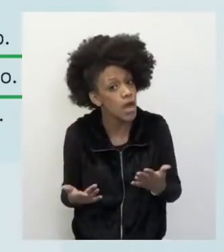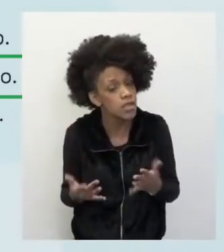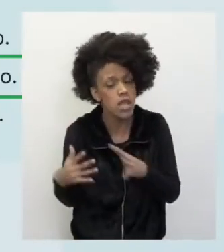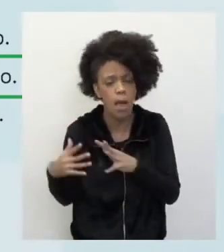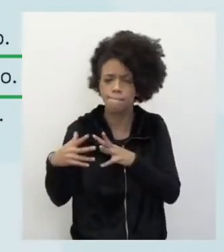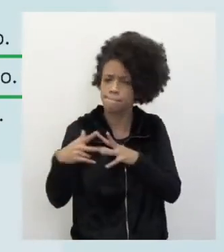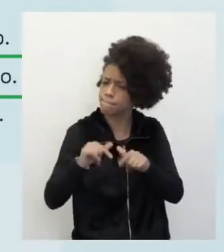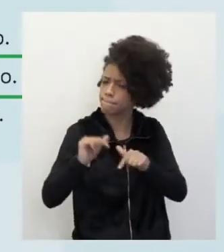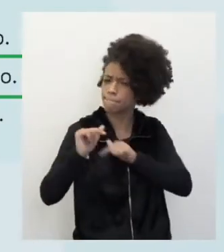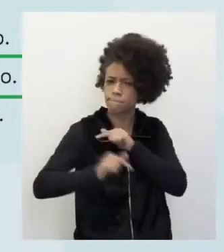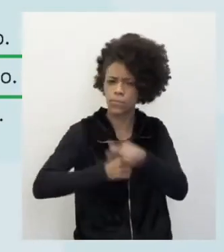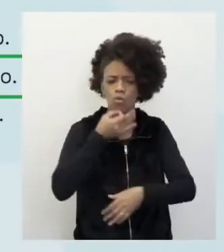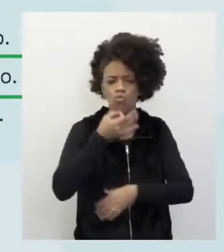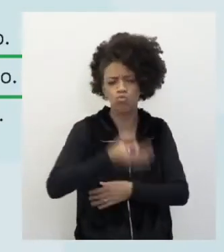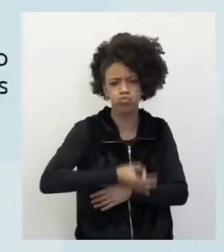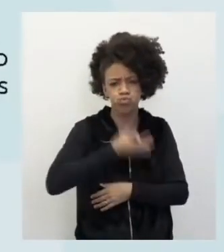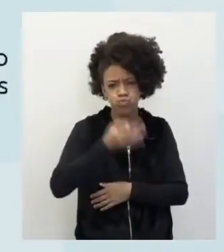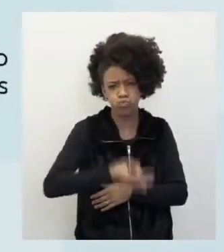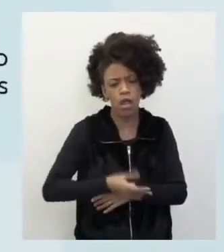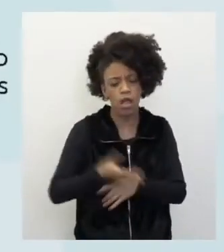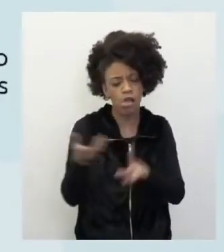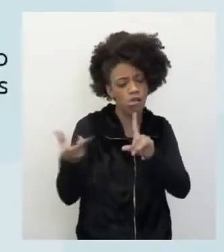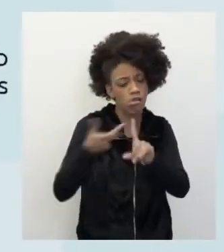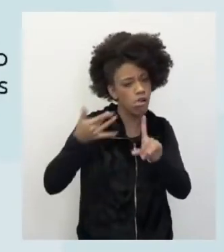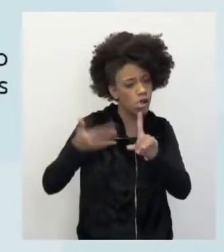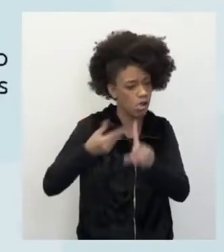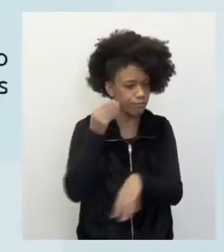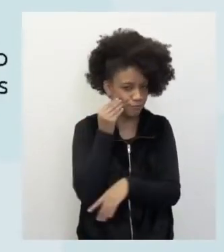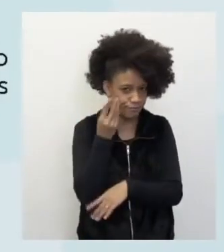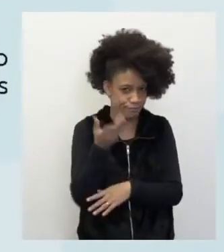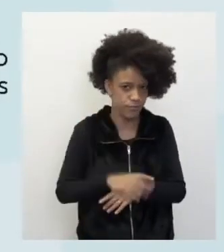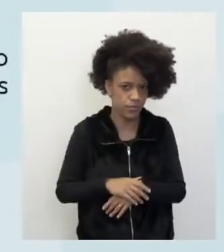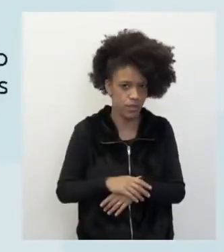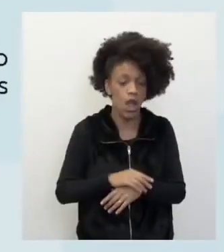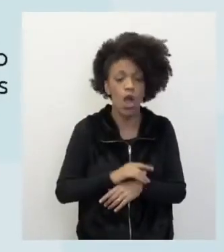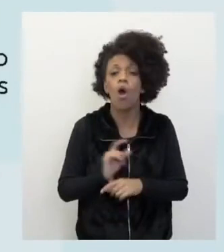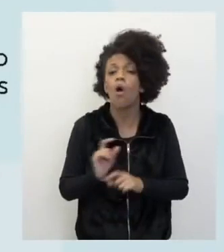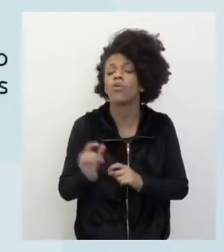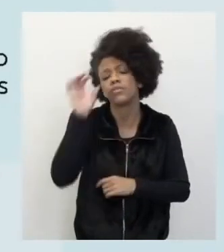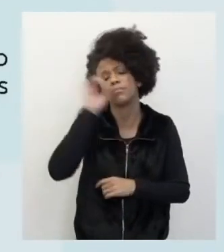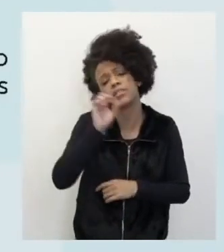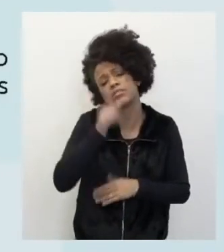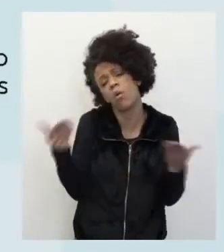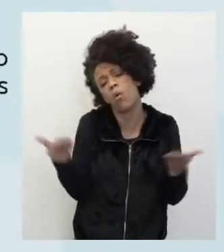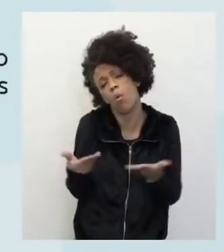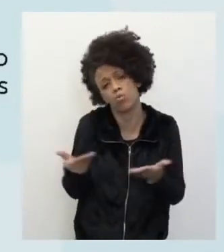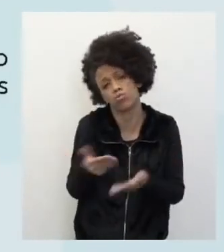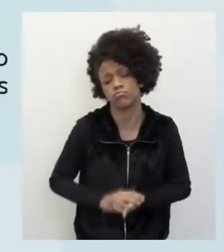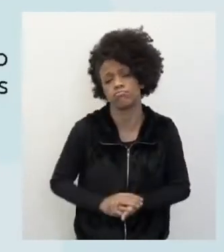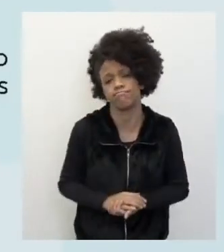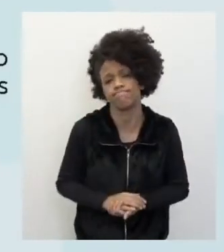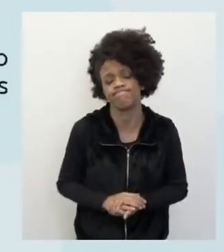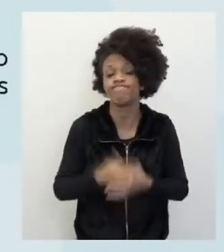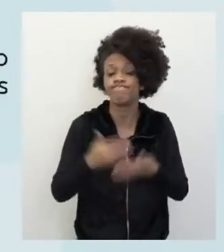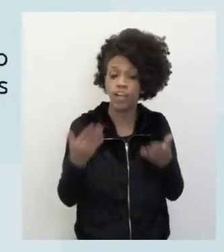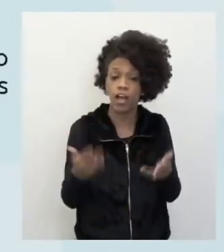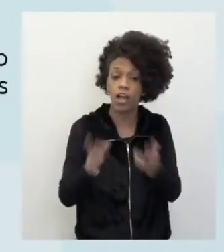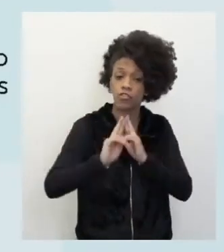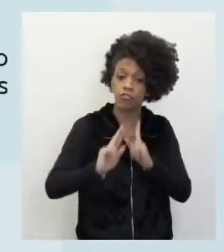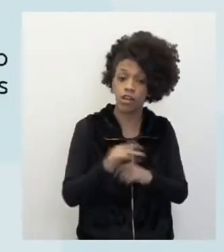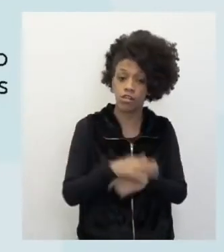uma argumentação para tentar te convencer. E o que a gente aprendeu na aula de hoje, então? A